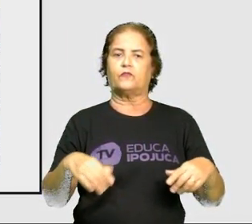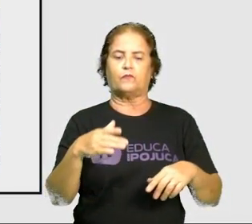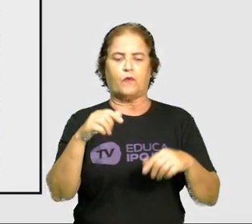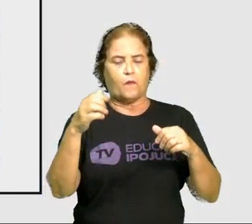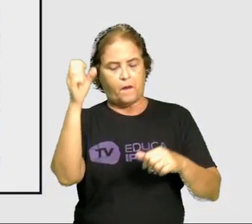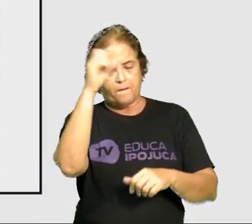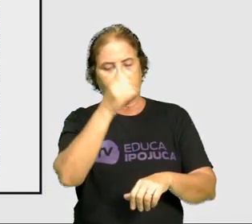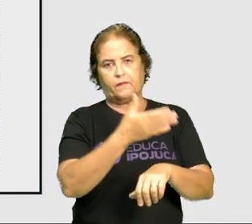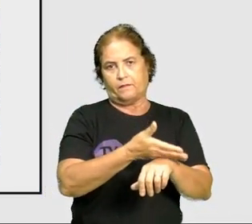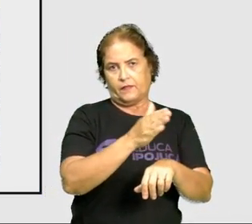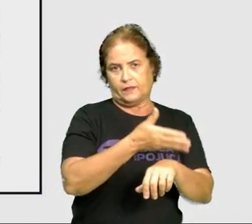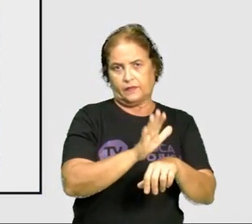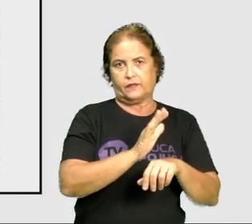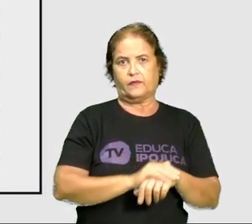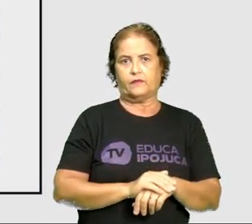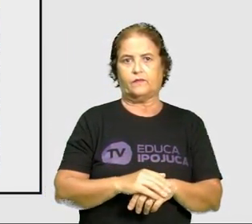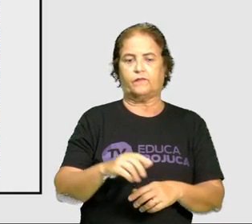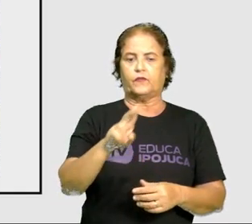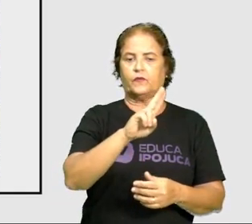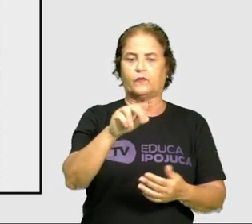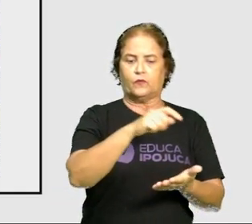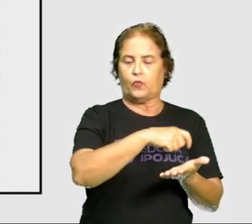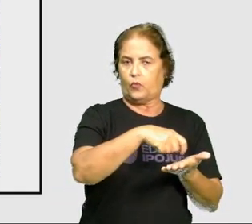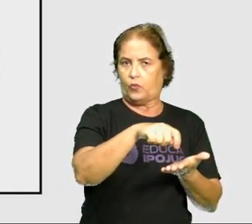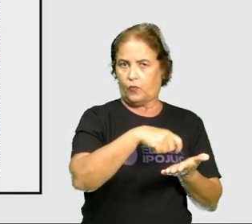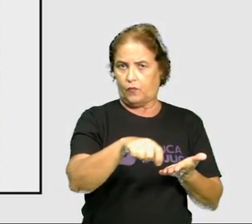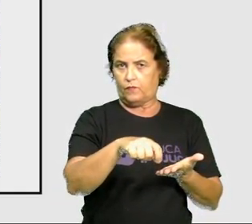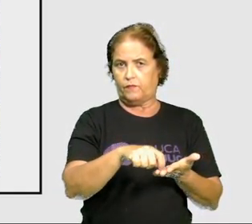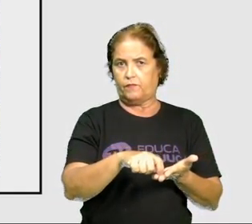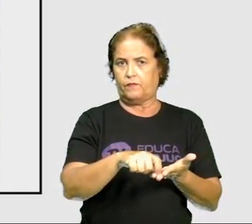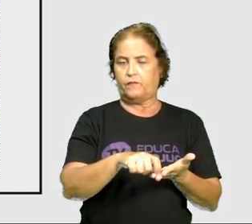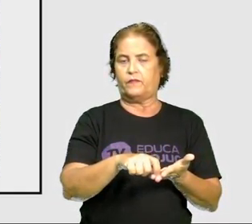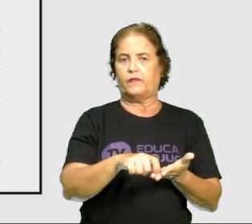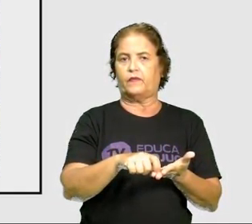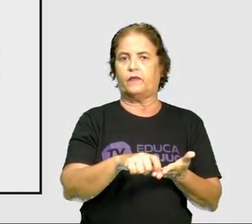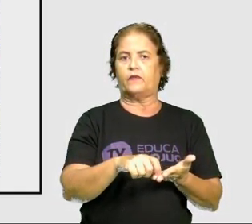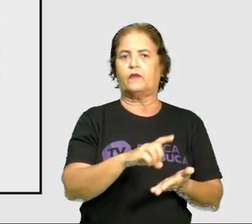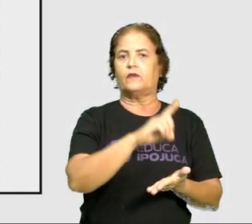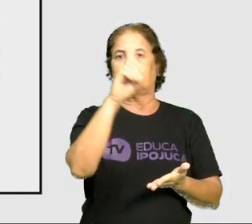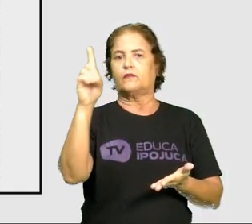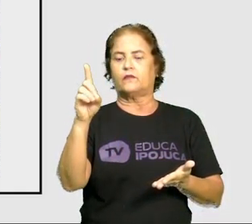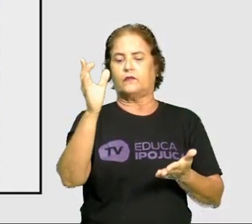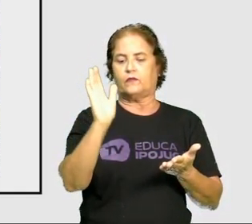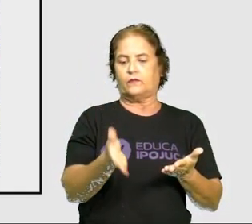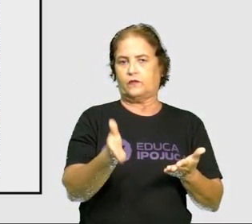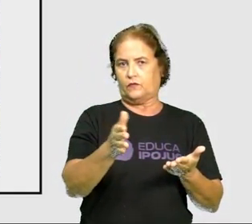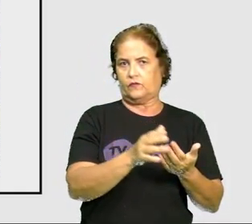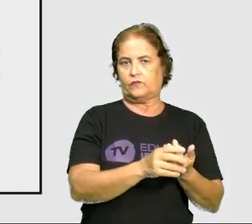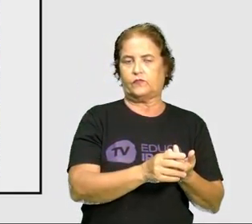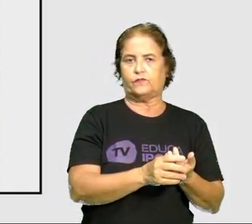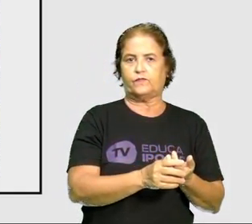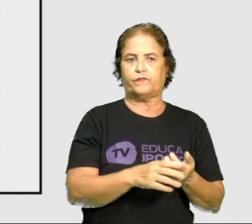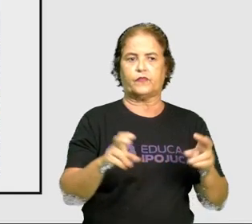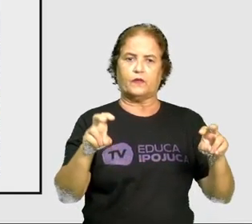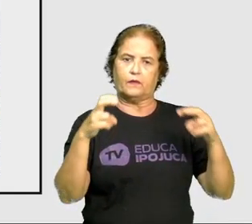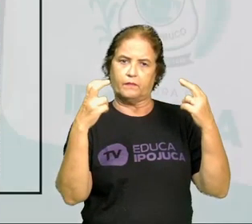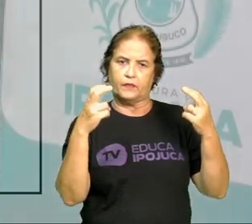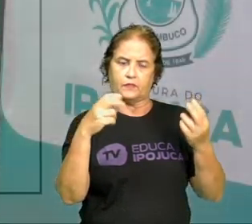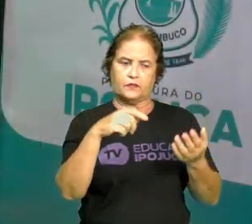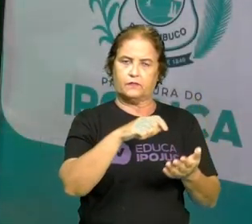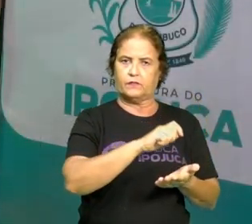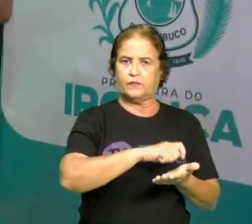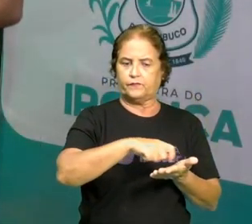praticando. Portanto, anote o seu nome, a atividade é a data de hoje e perceba.